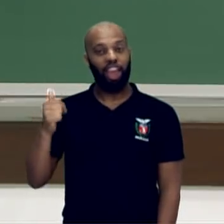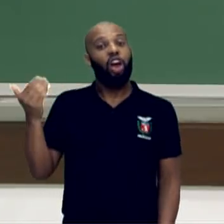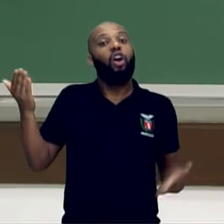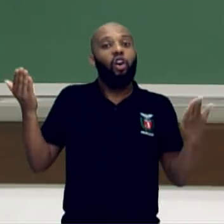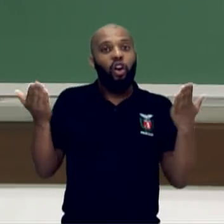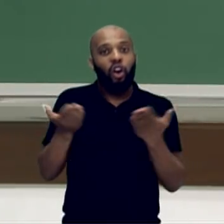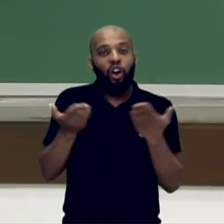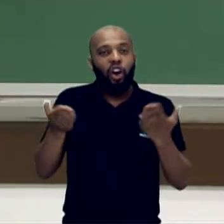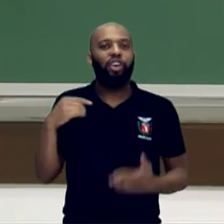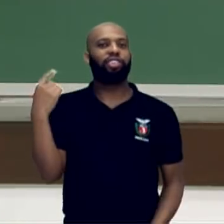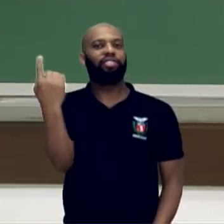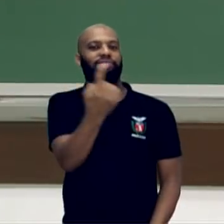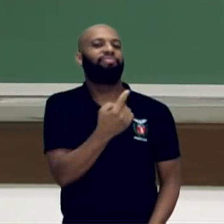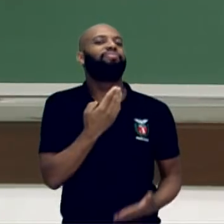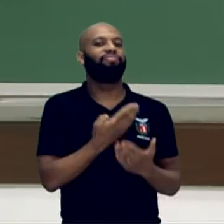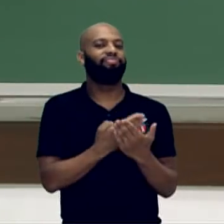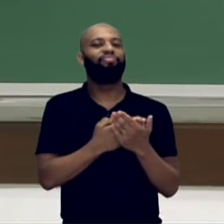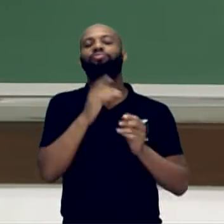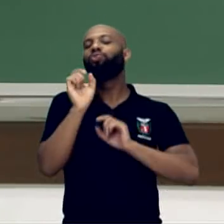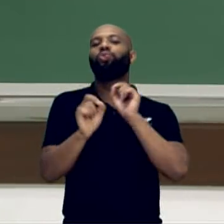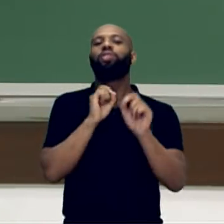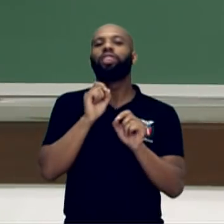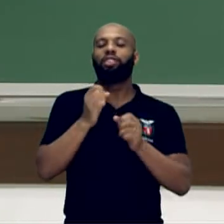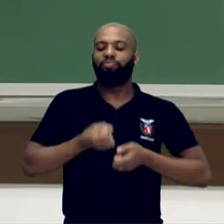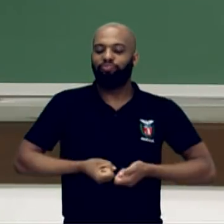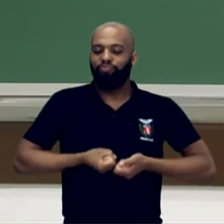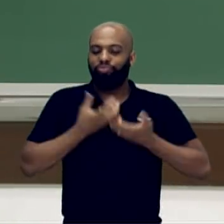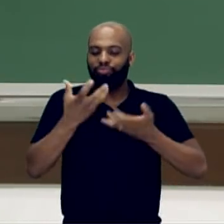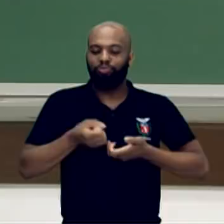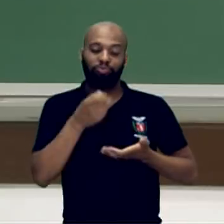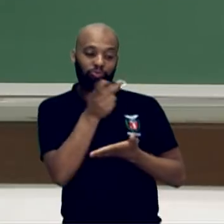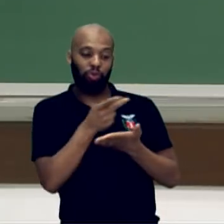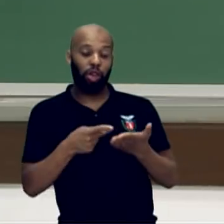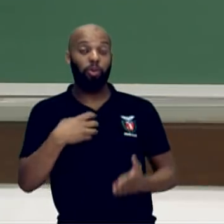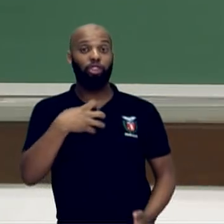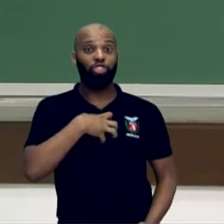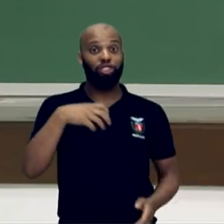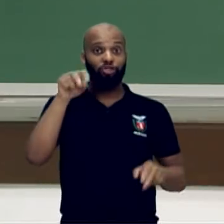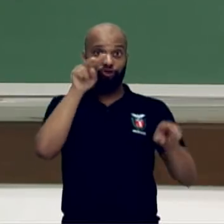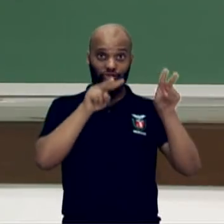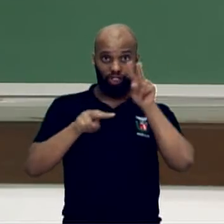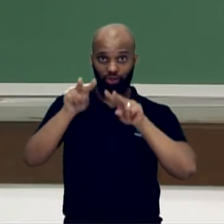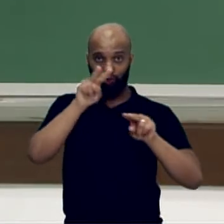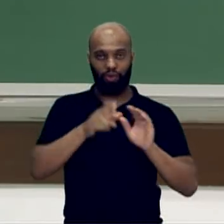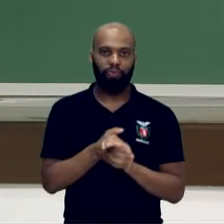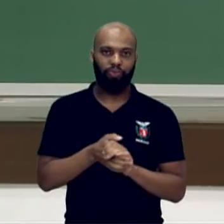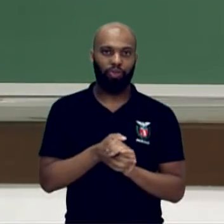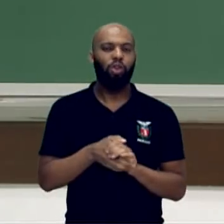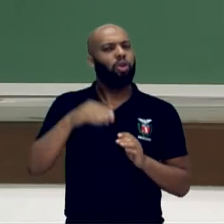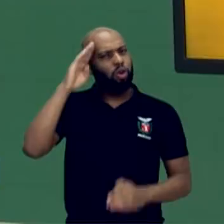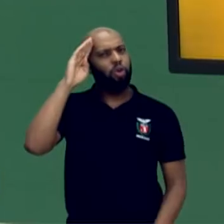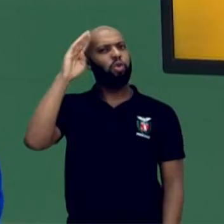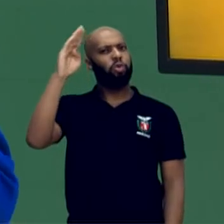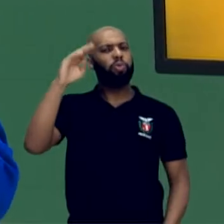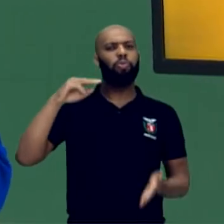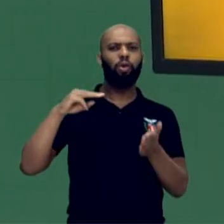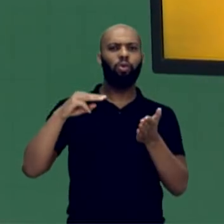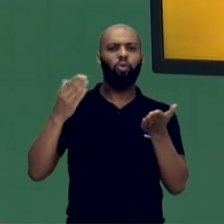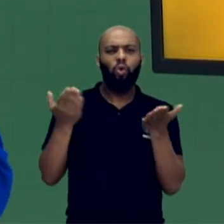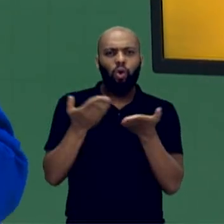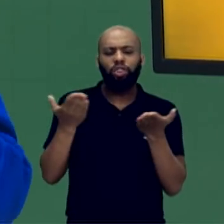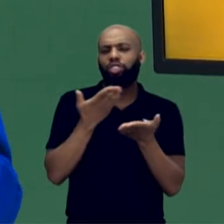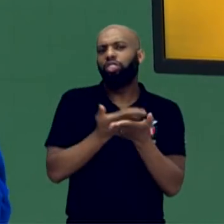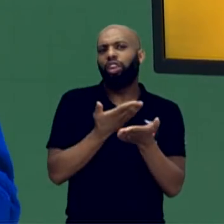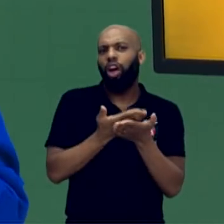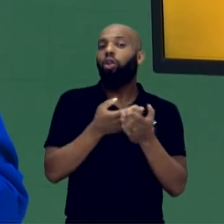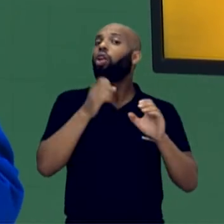hoje nós vamos falar para vocês sobre o poema visual. O principal objetivo dessa aula é que vocês aprendam um pouquinho